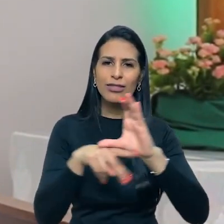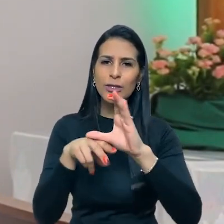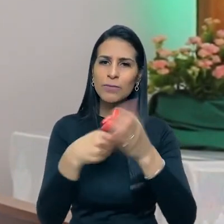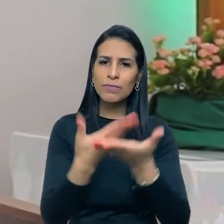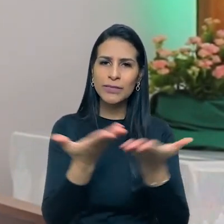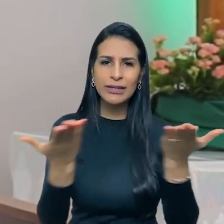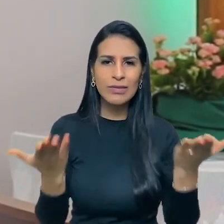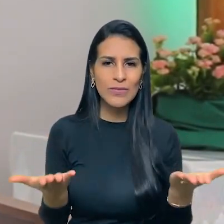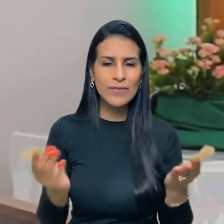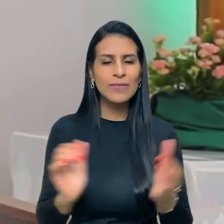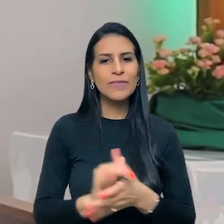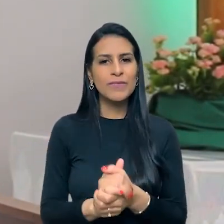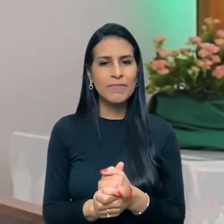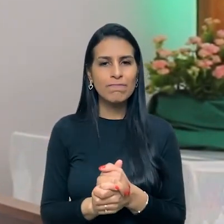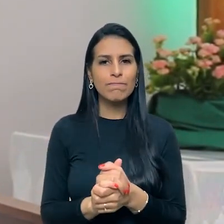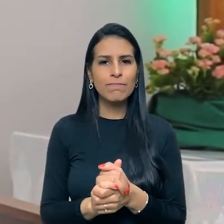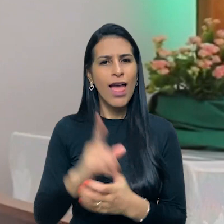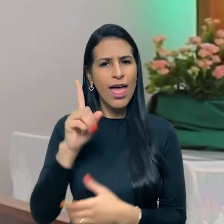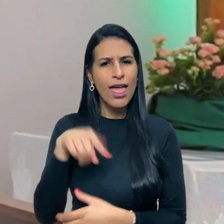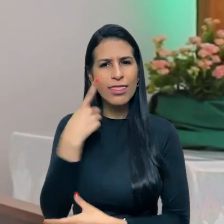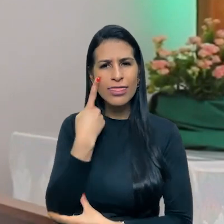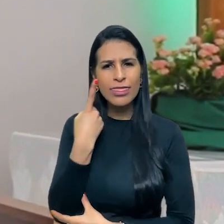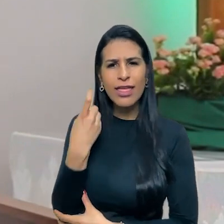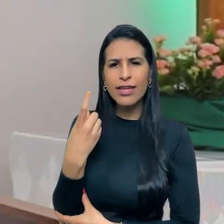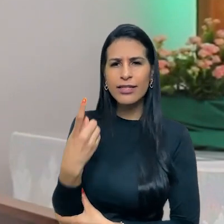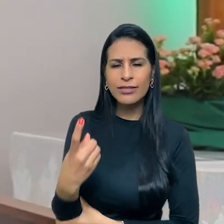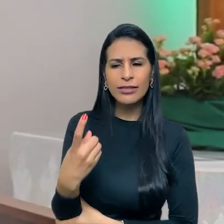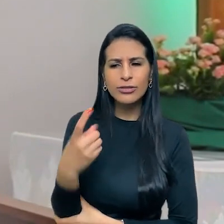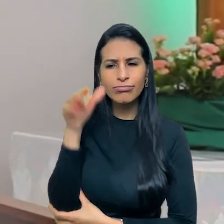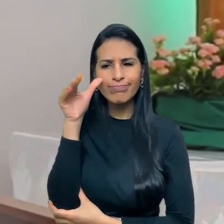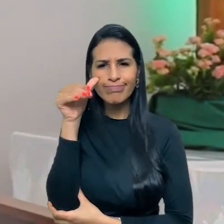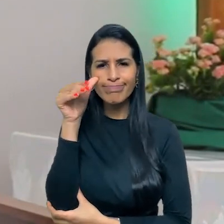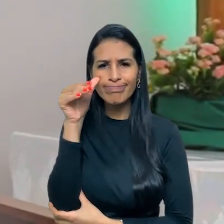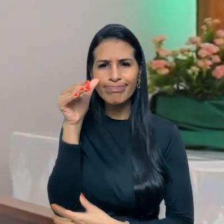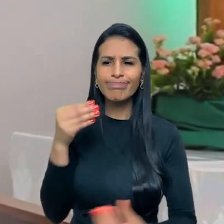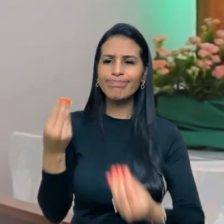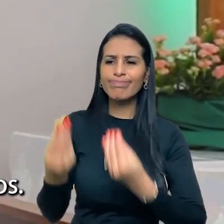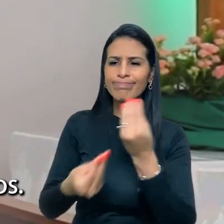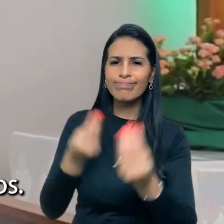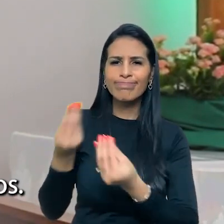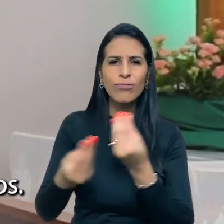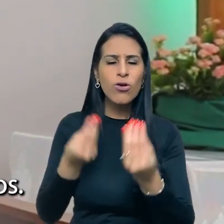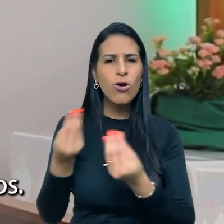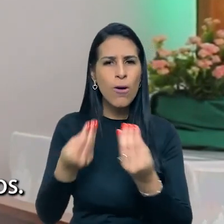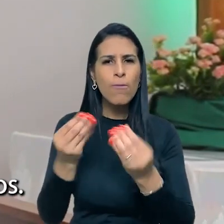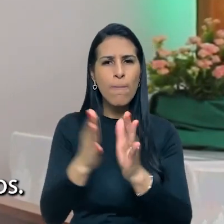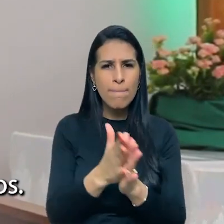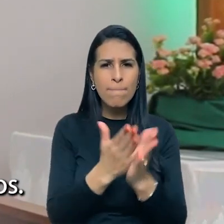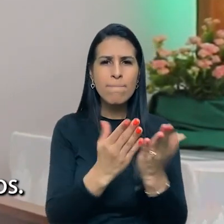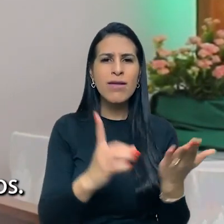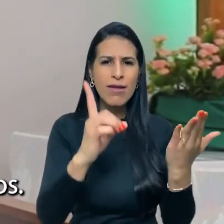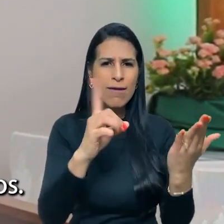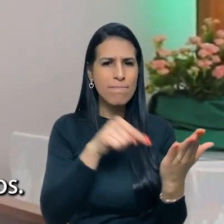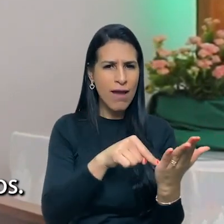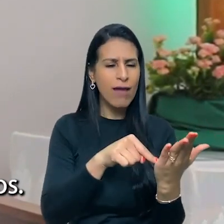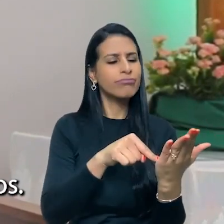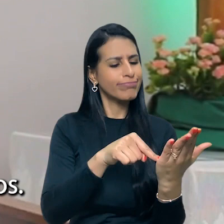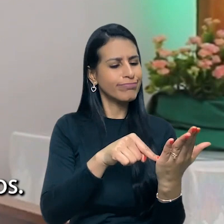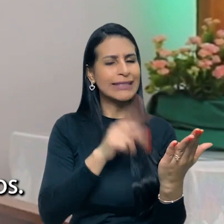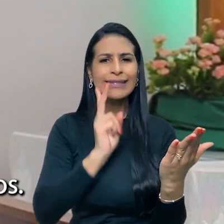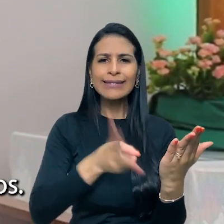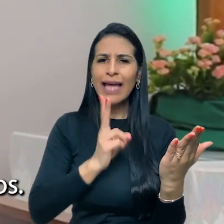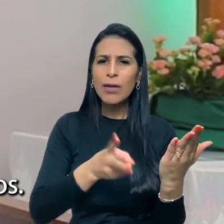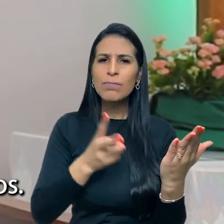irmãos e irmãs em Cristo, é muito interessante observar como a palavra de Deus sempre se torna atual para dentro